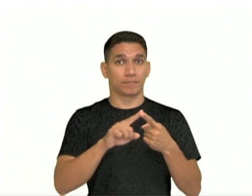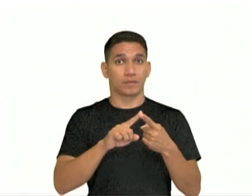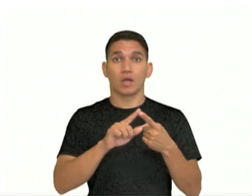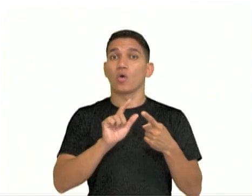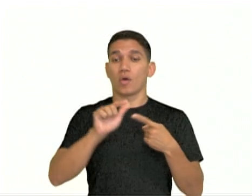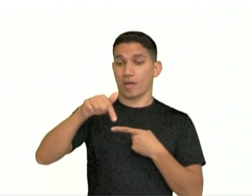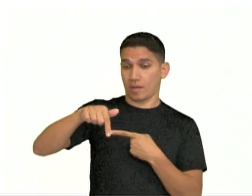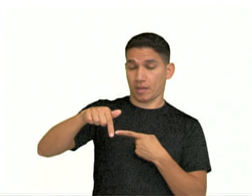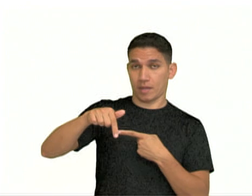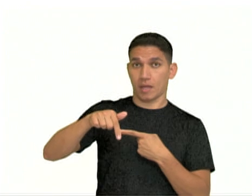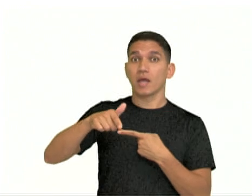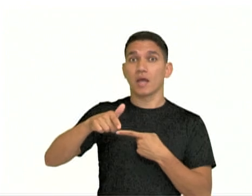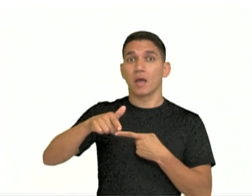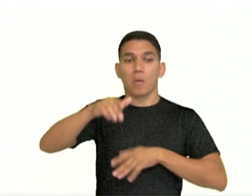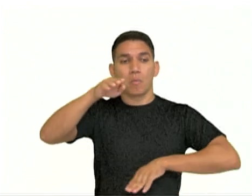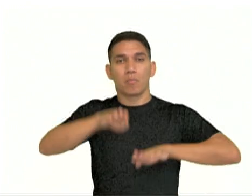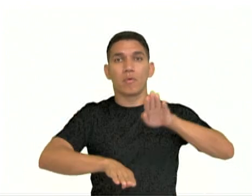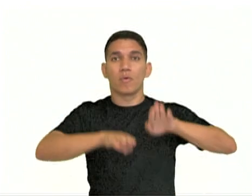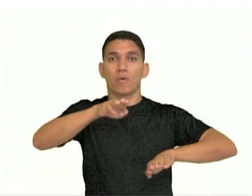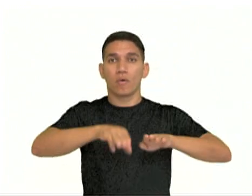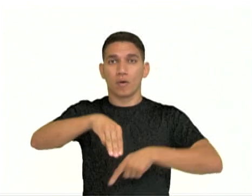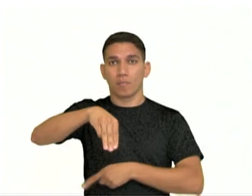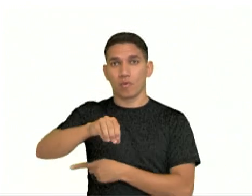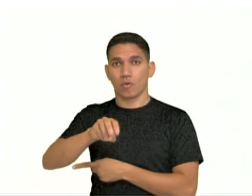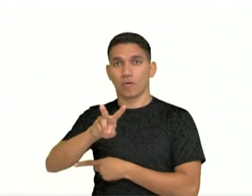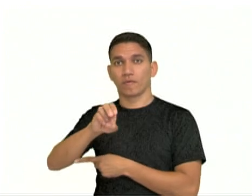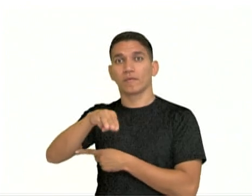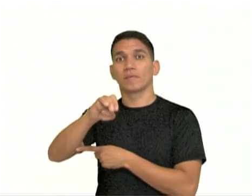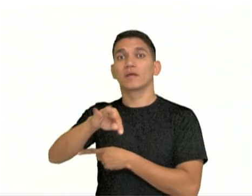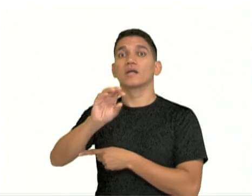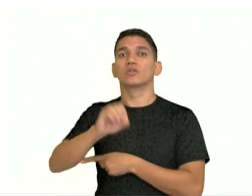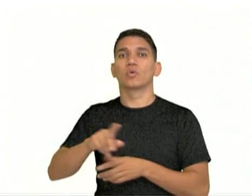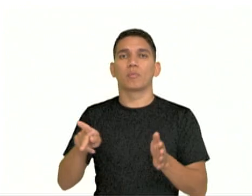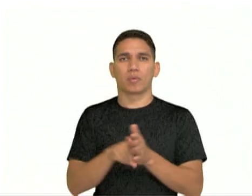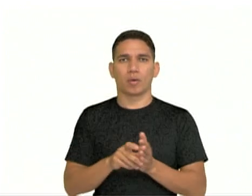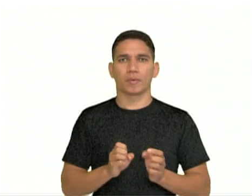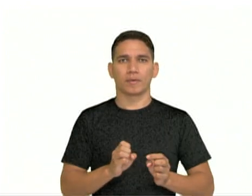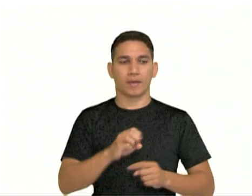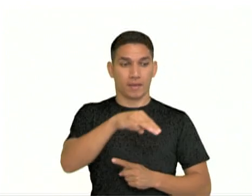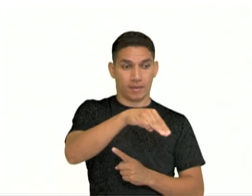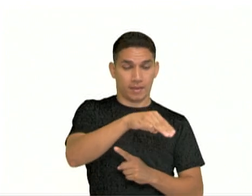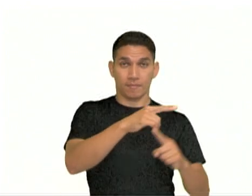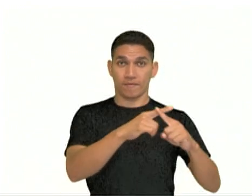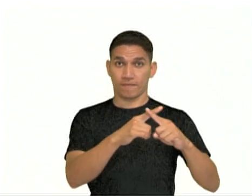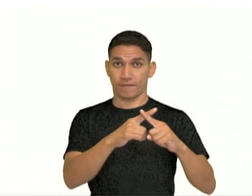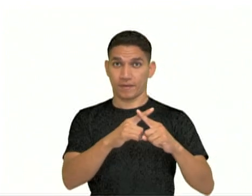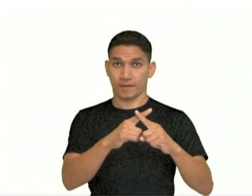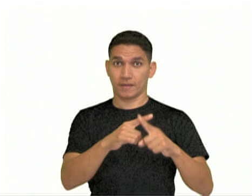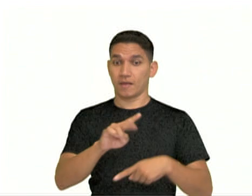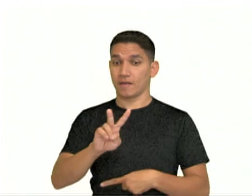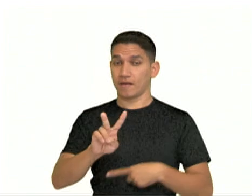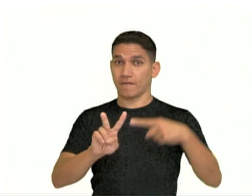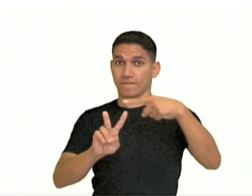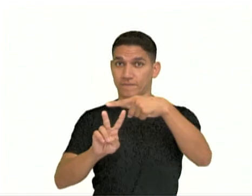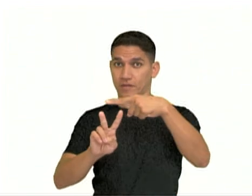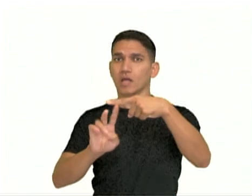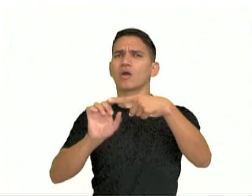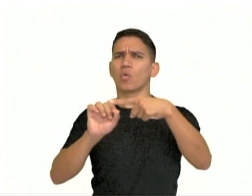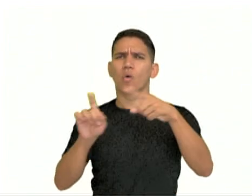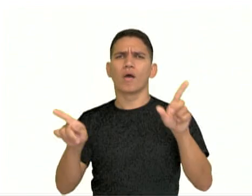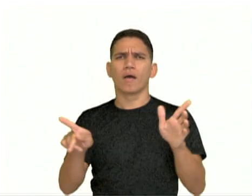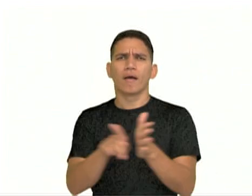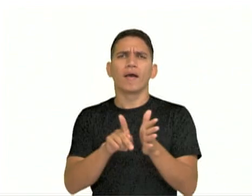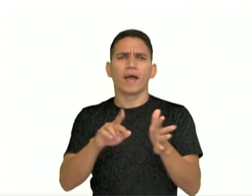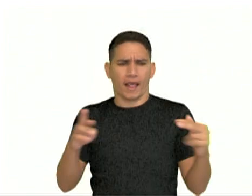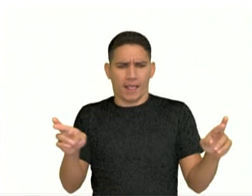movimento. A quantidade de movimento, ela é o produto da massa pela velocidade do seu corpo. É uma grandeza física intrínseca, uma